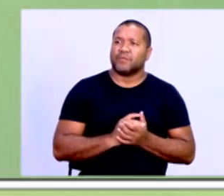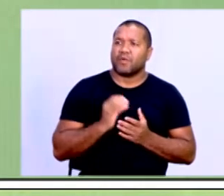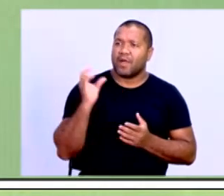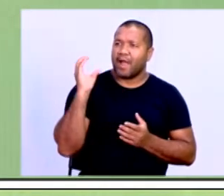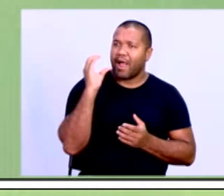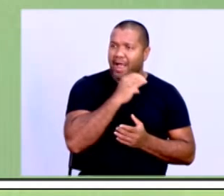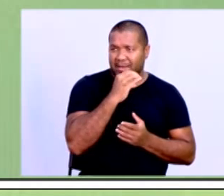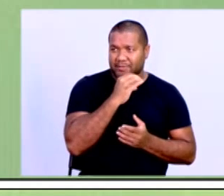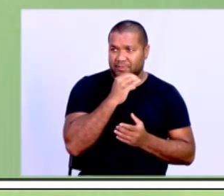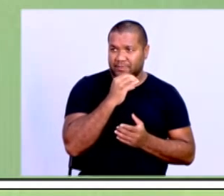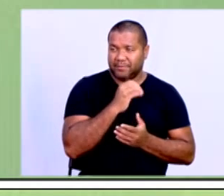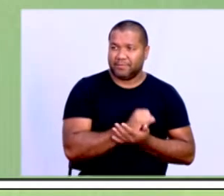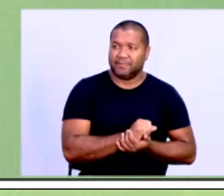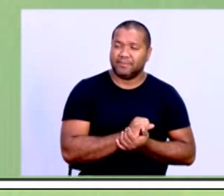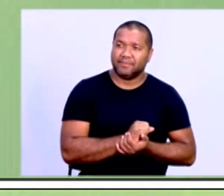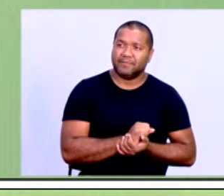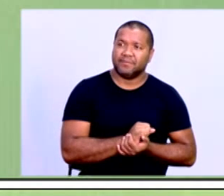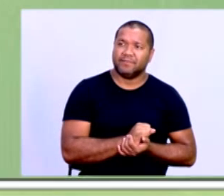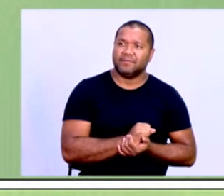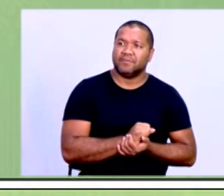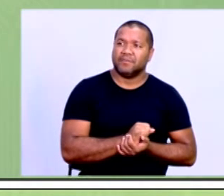Ágil.